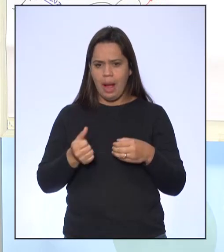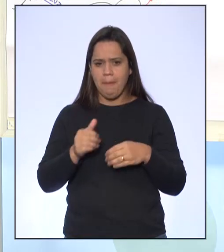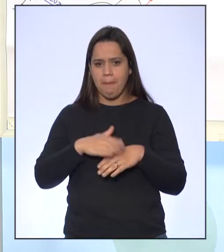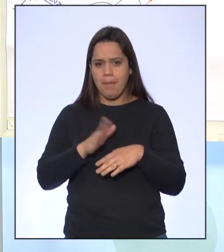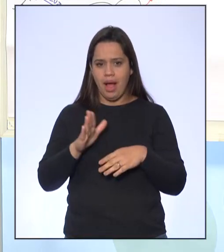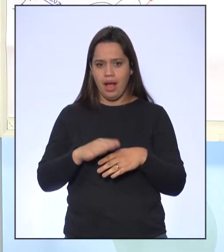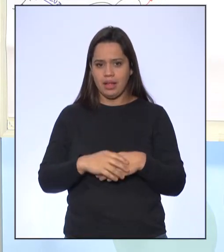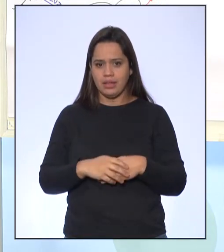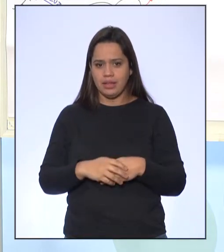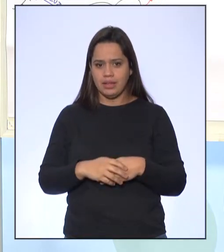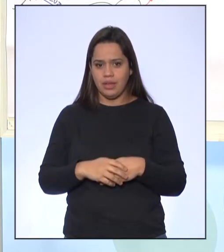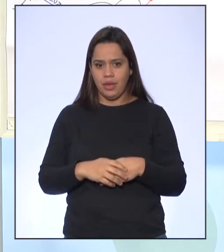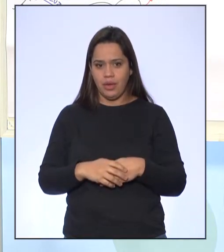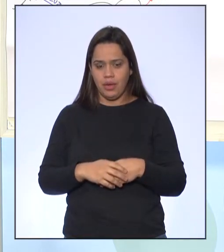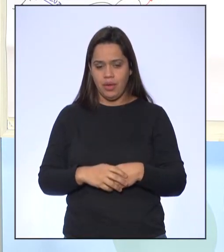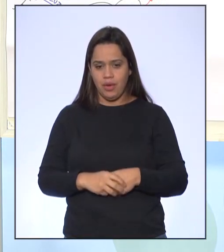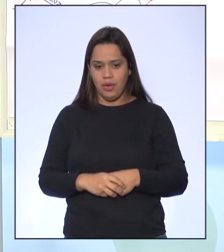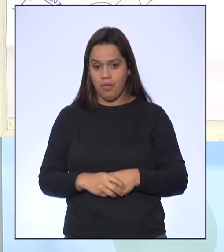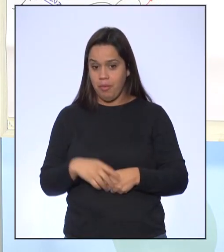porque não sei não, hein?